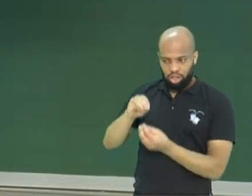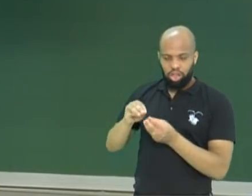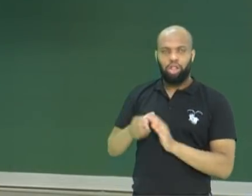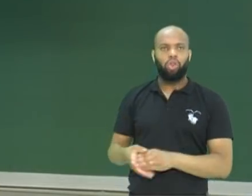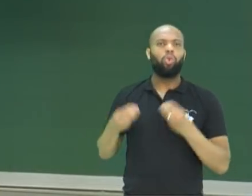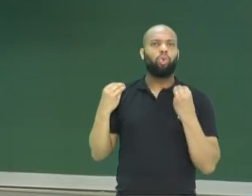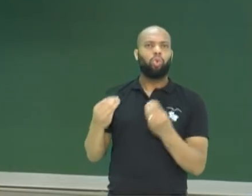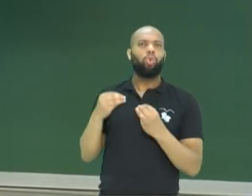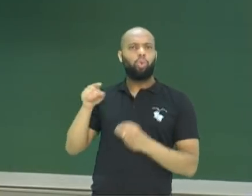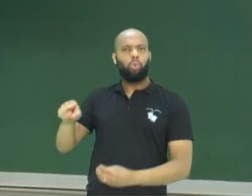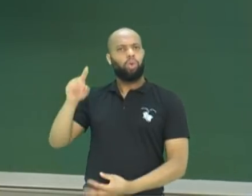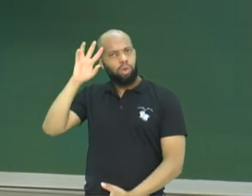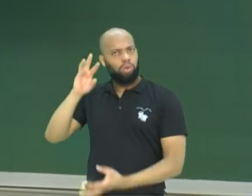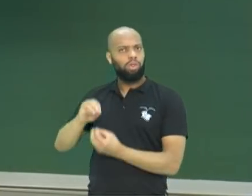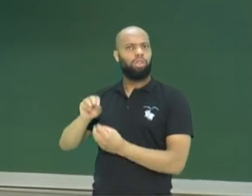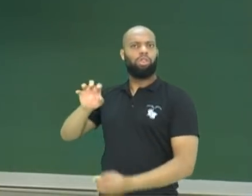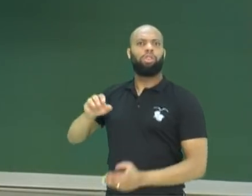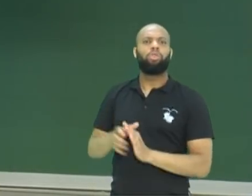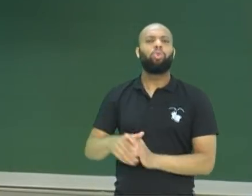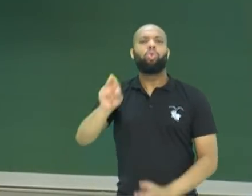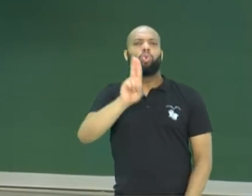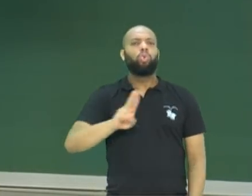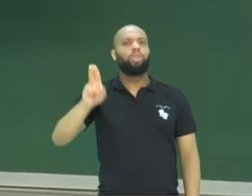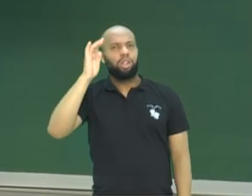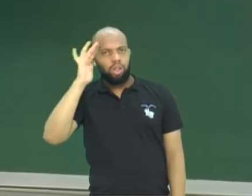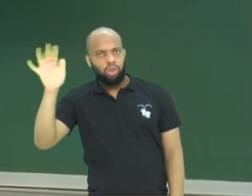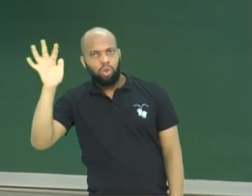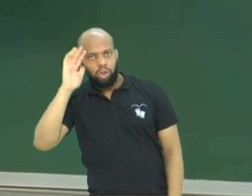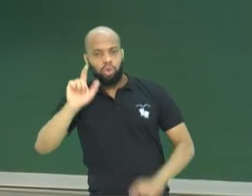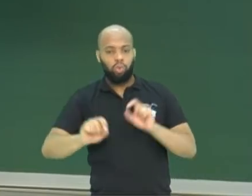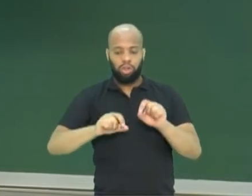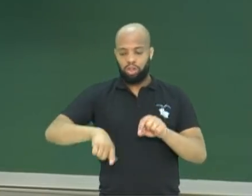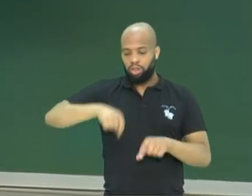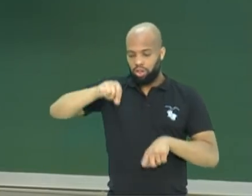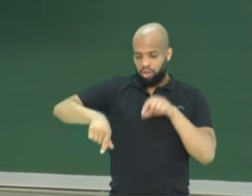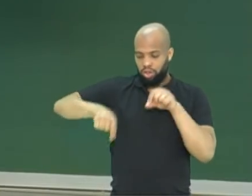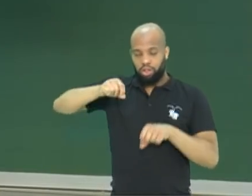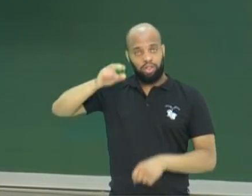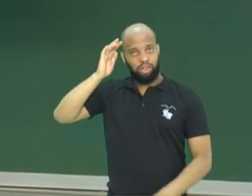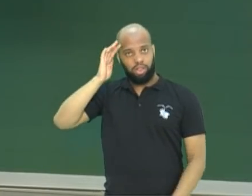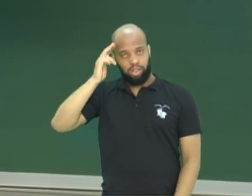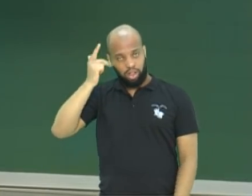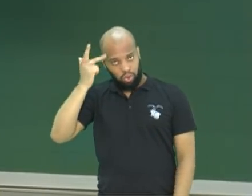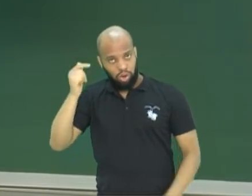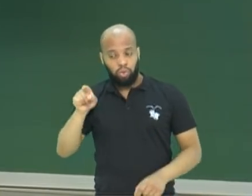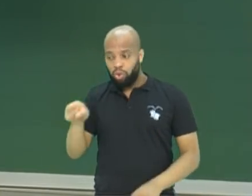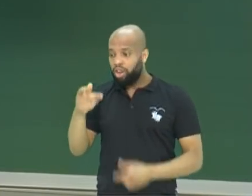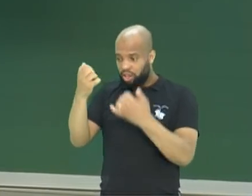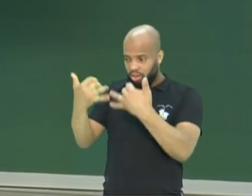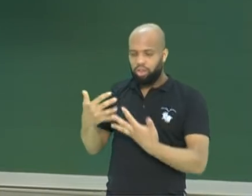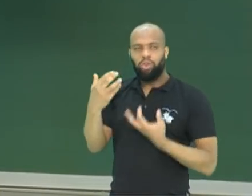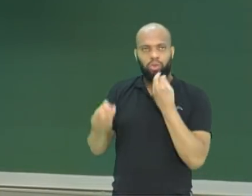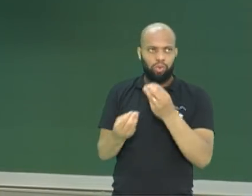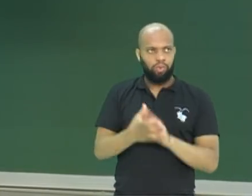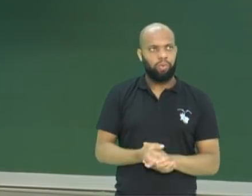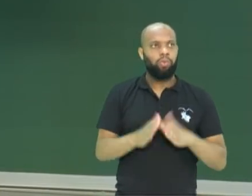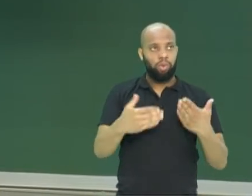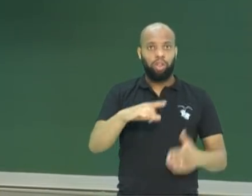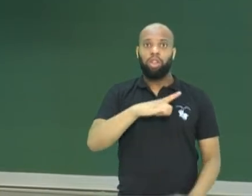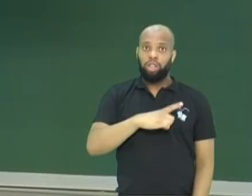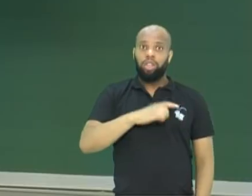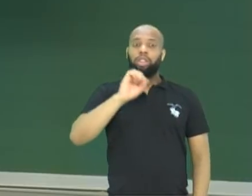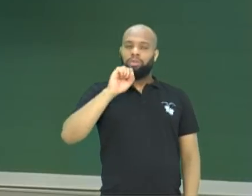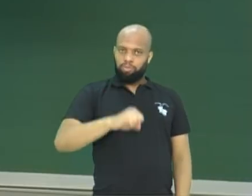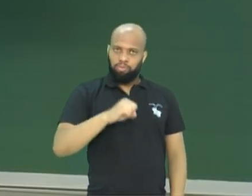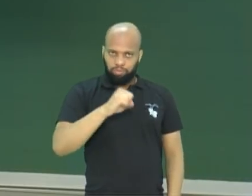que o Darwin interpretou isso através de uma teoria que ele chamou de seleção natural? O Darwin disse o seguinte, não, existiam